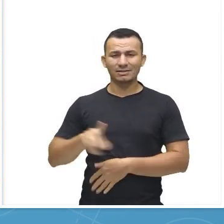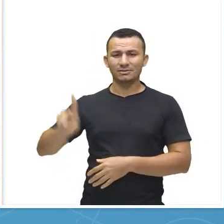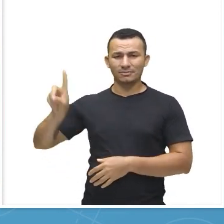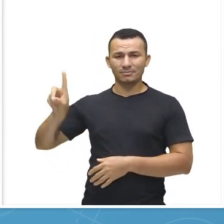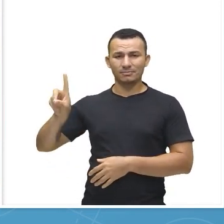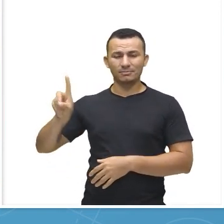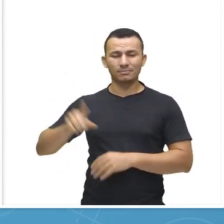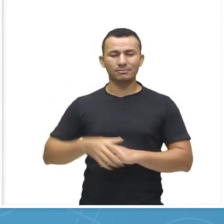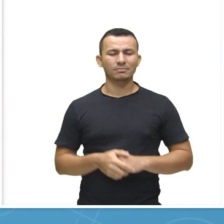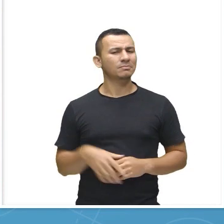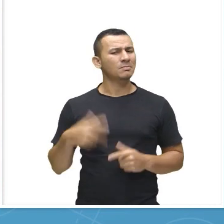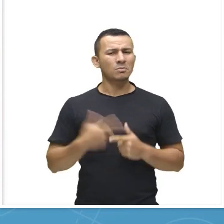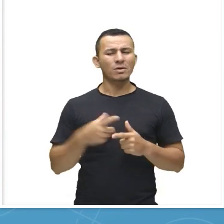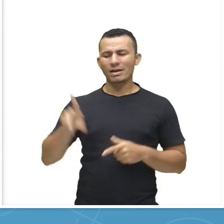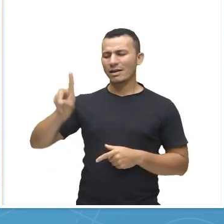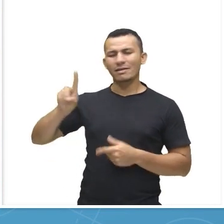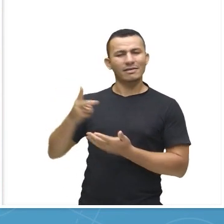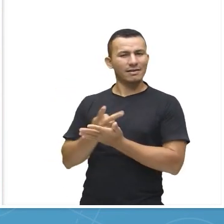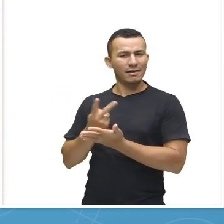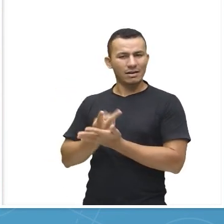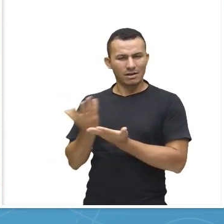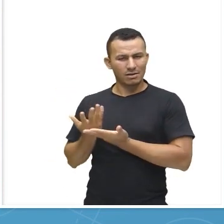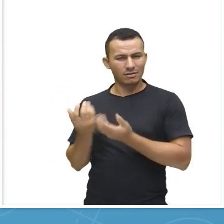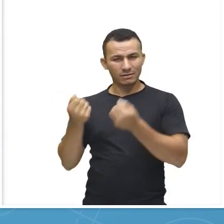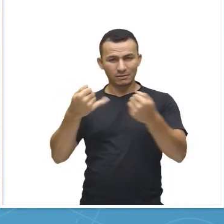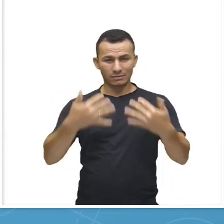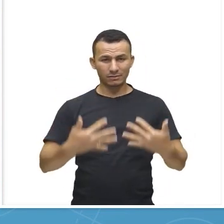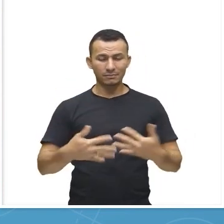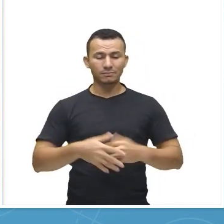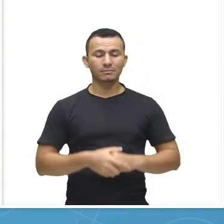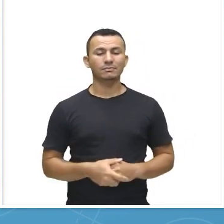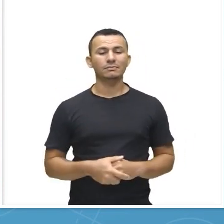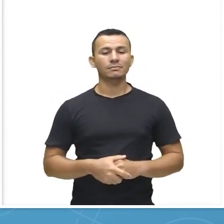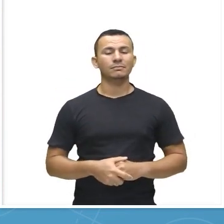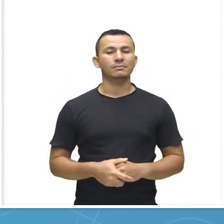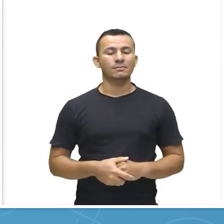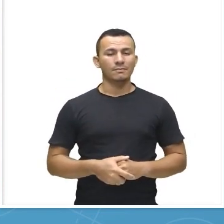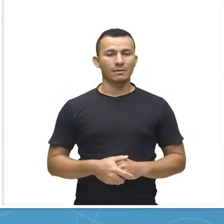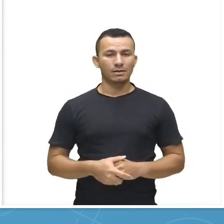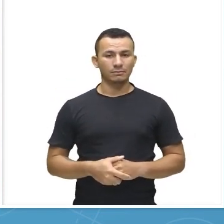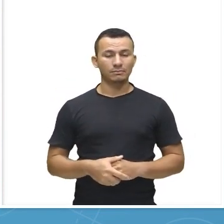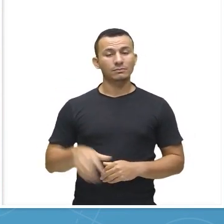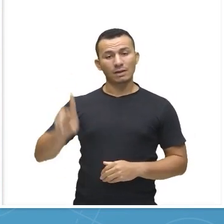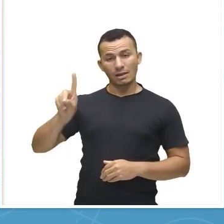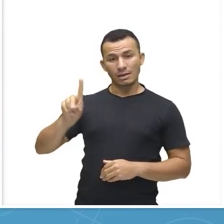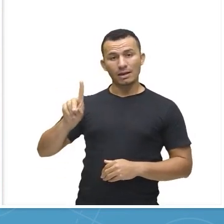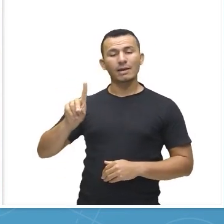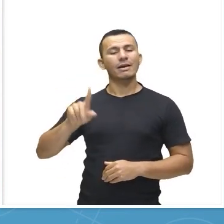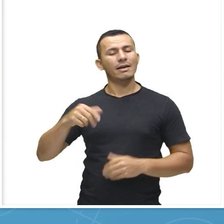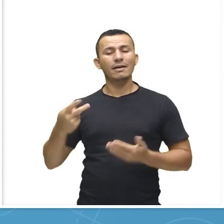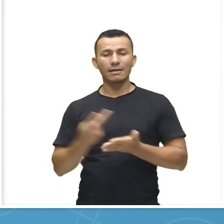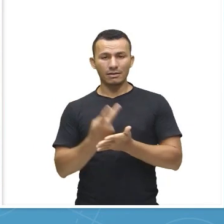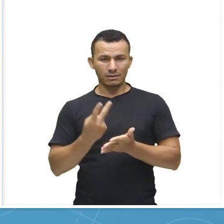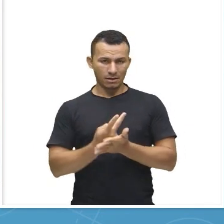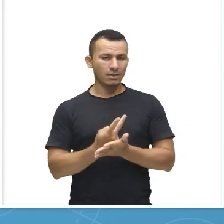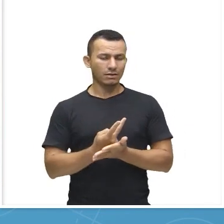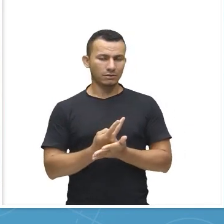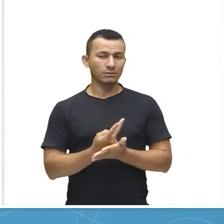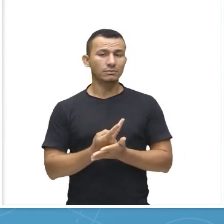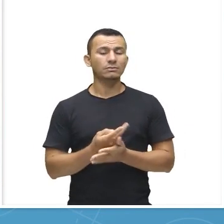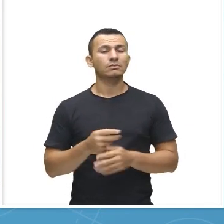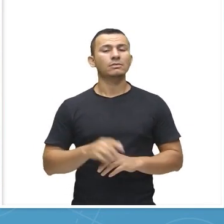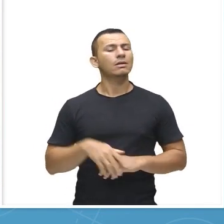bom? Vamos ver por quê? Olha só, a letra D é a alternativa errada, nesse caso, né, que nós estamos